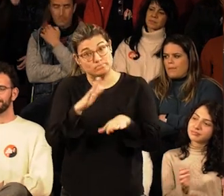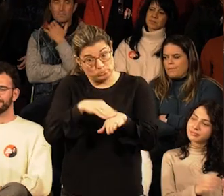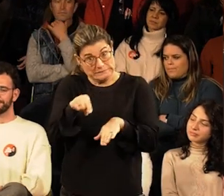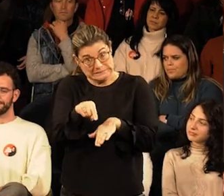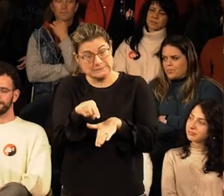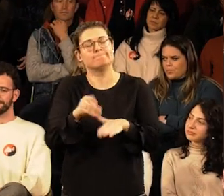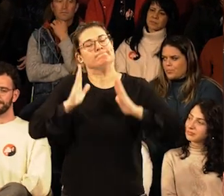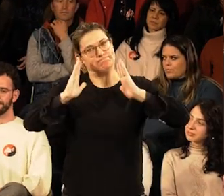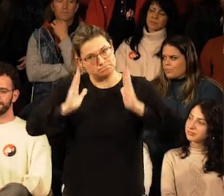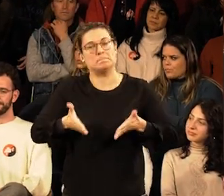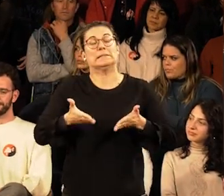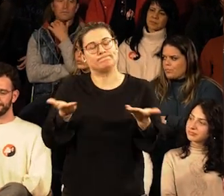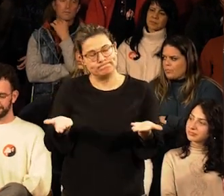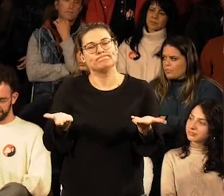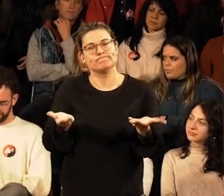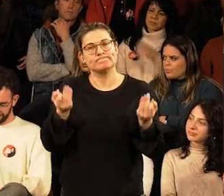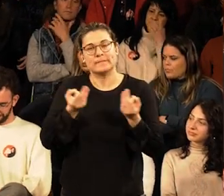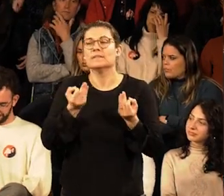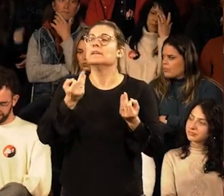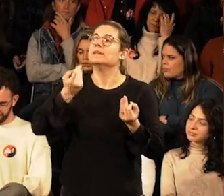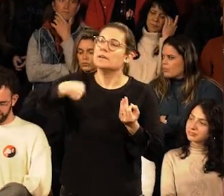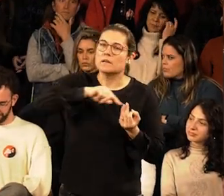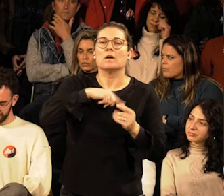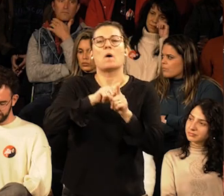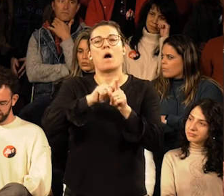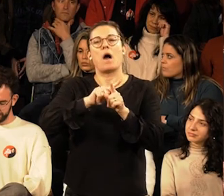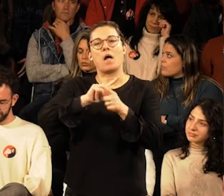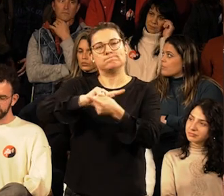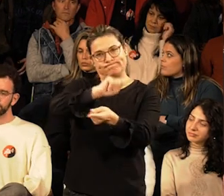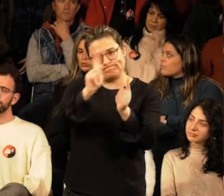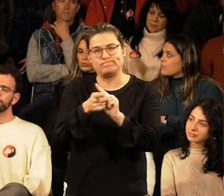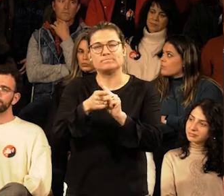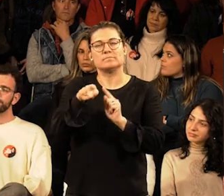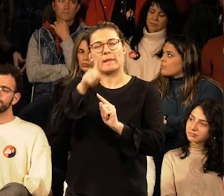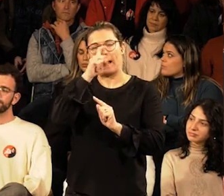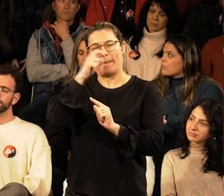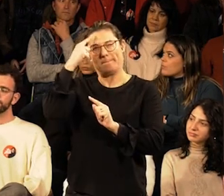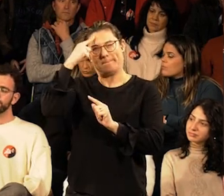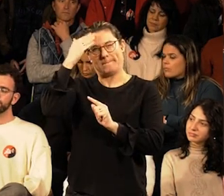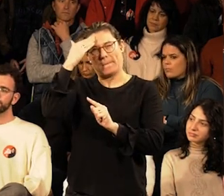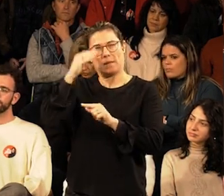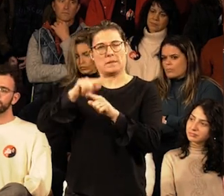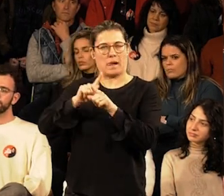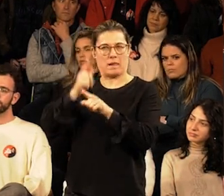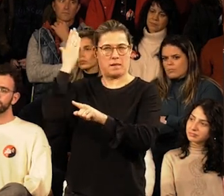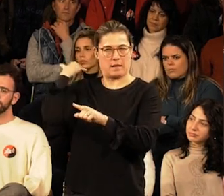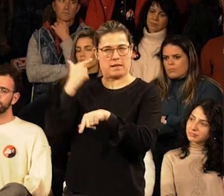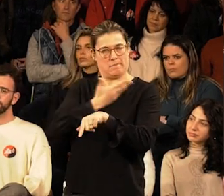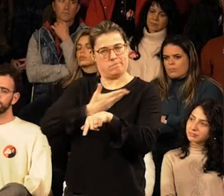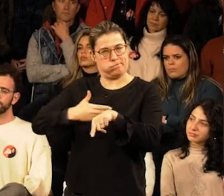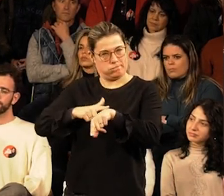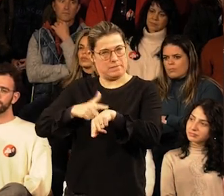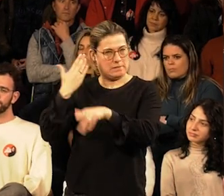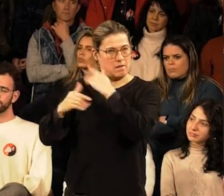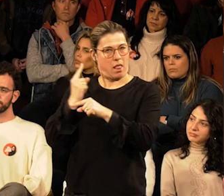isso preciso por isso contrapor à desmemoria organizada em torno desse